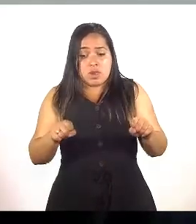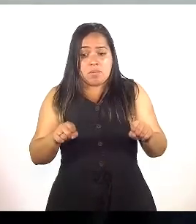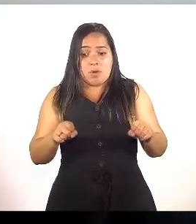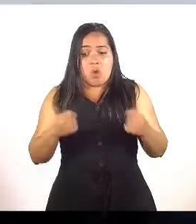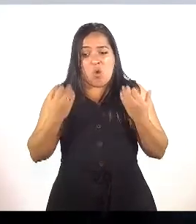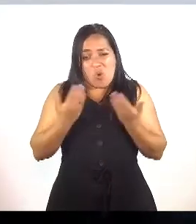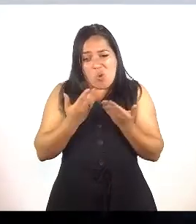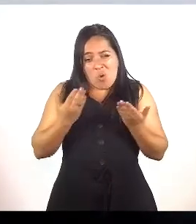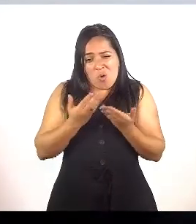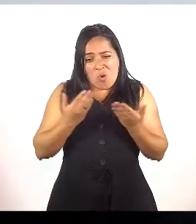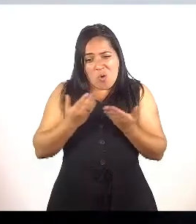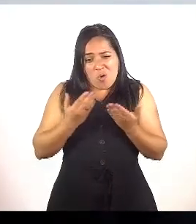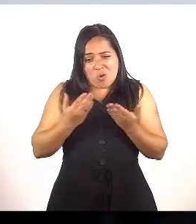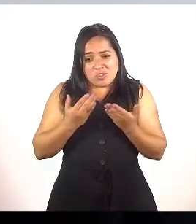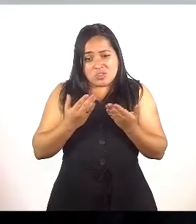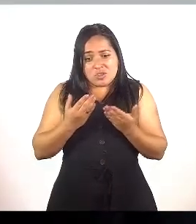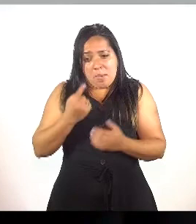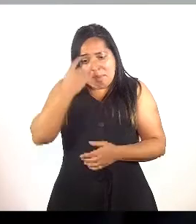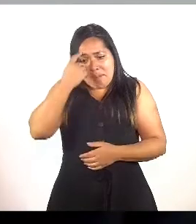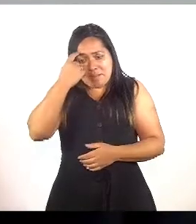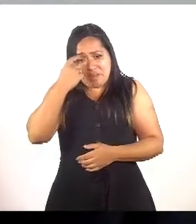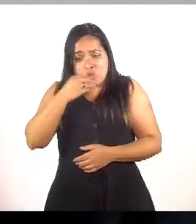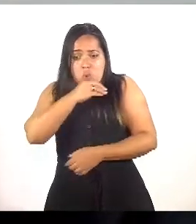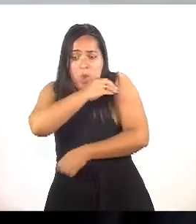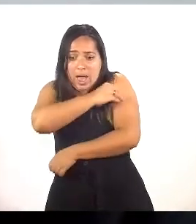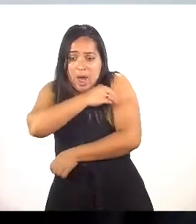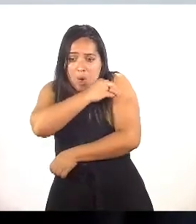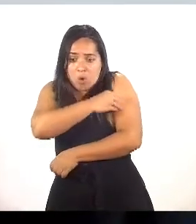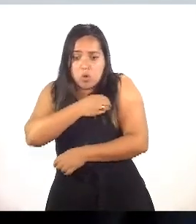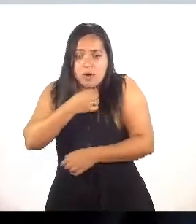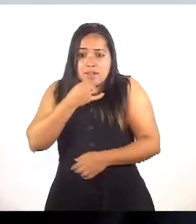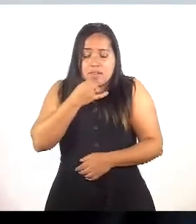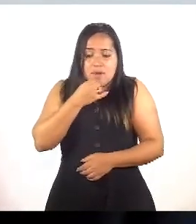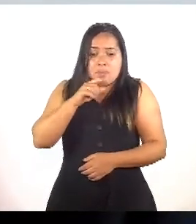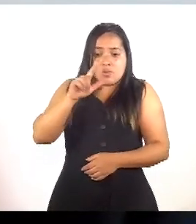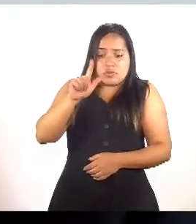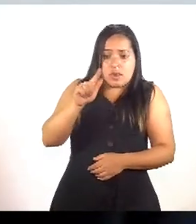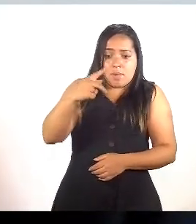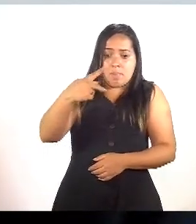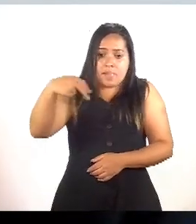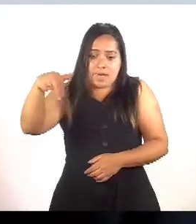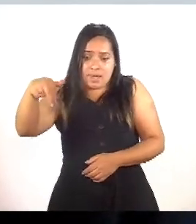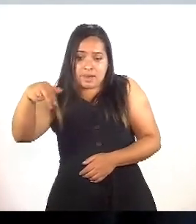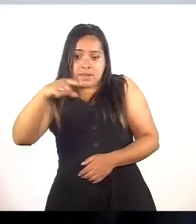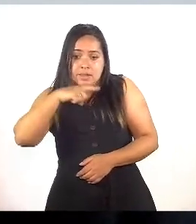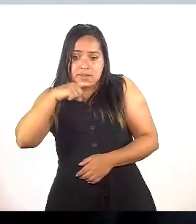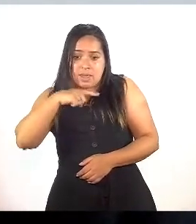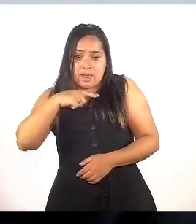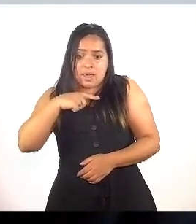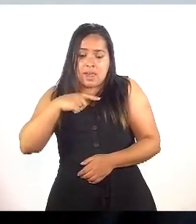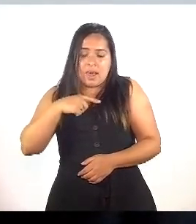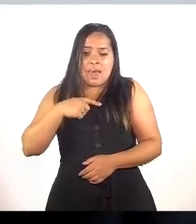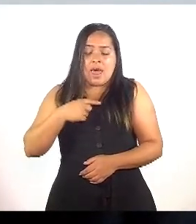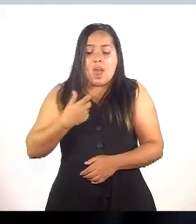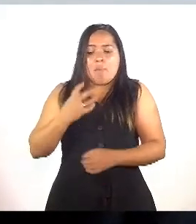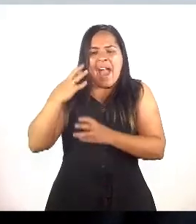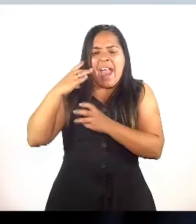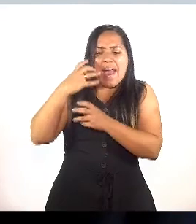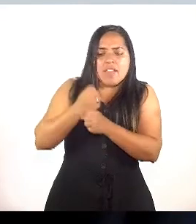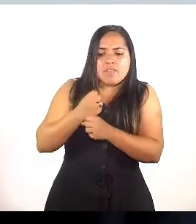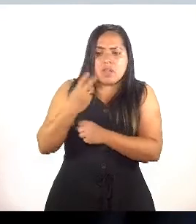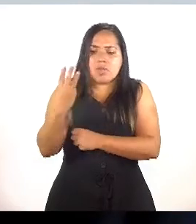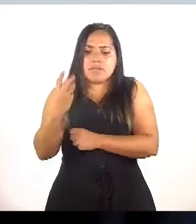vejo a revisão anual pelo gás, né, pelo IGPM, e tem as revisões trimestrais, se não me engano, com